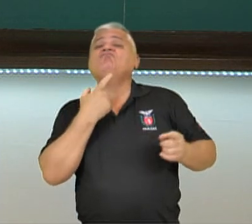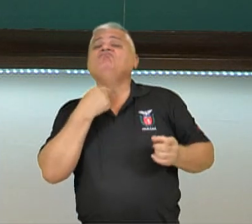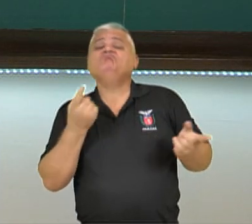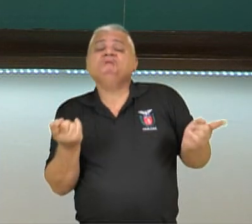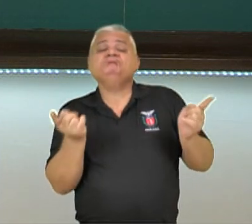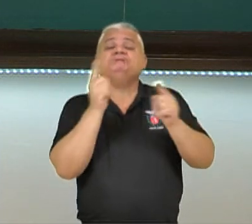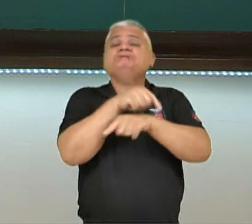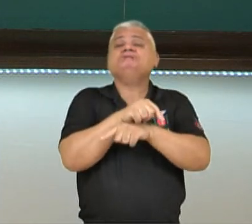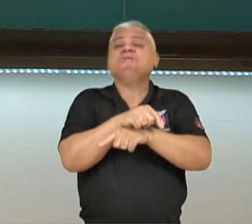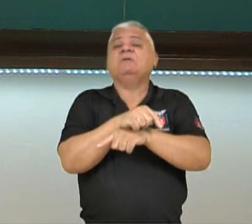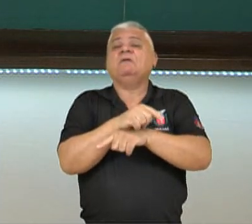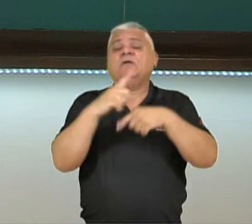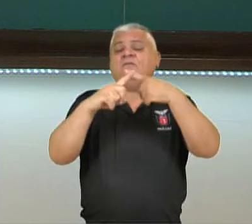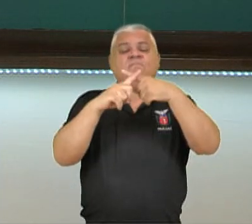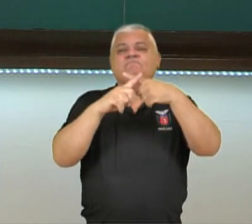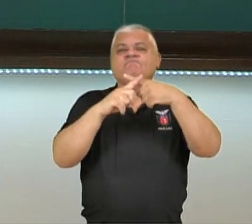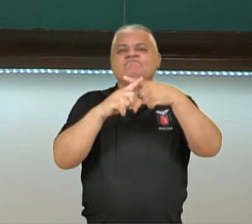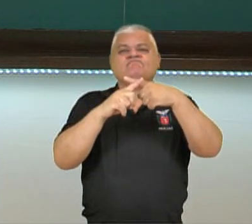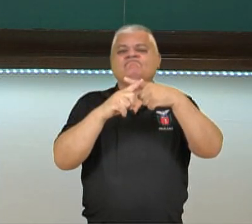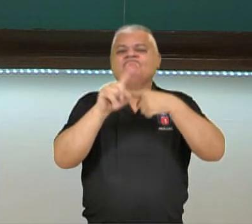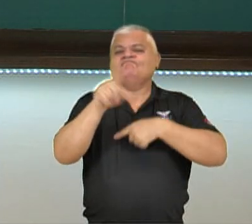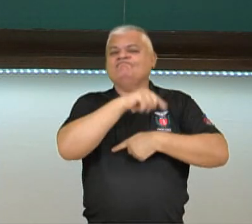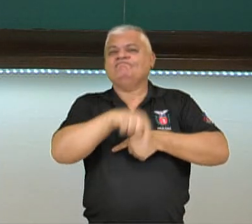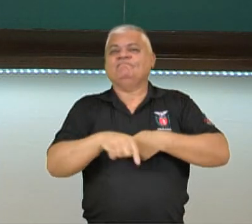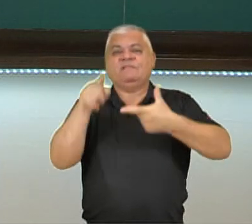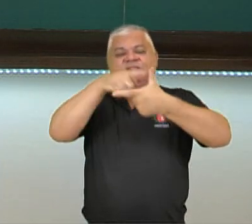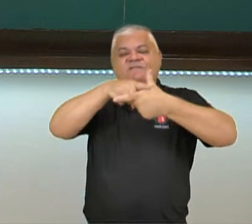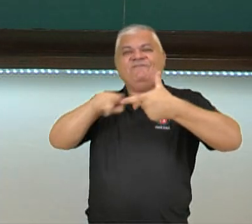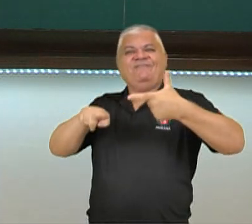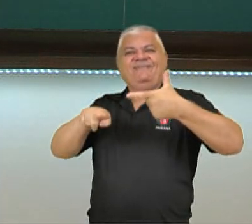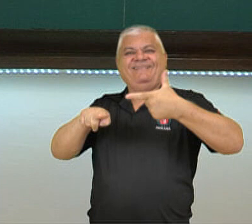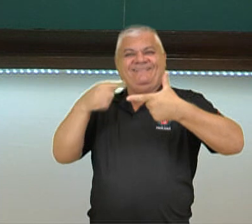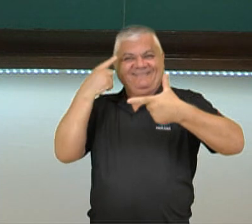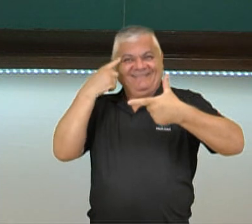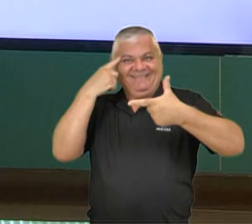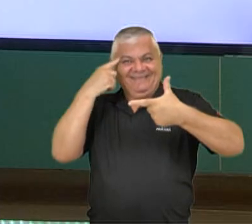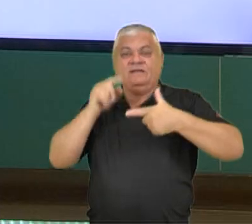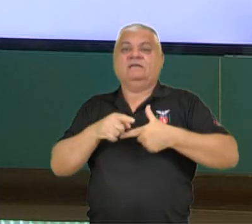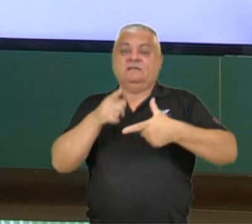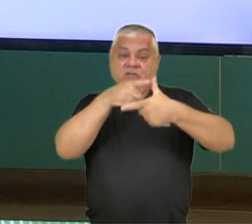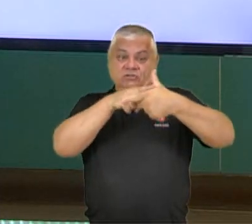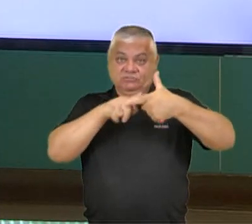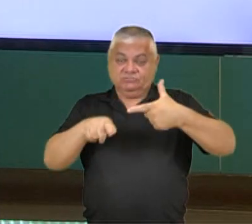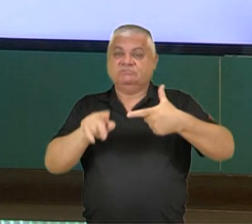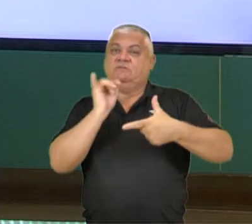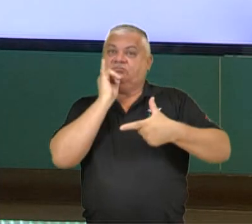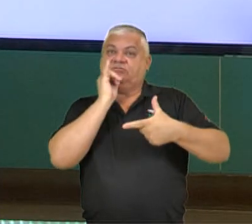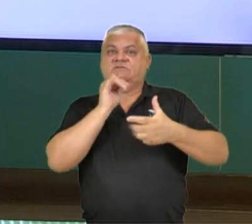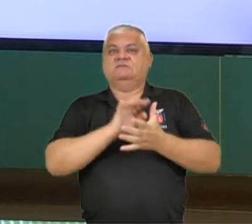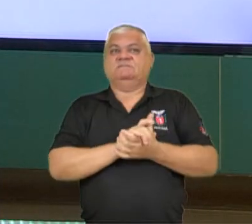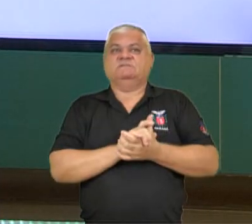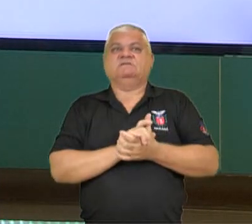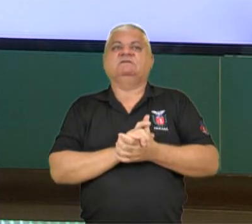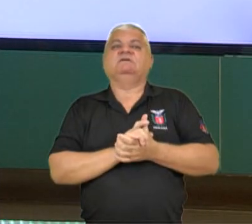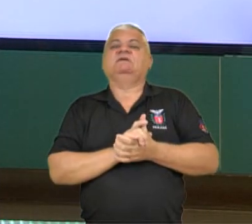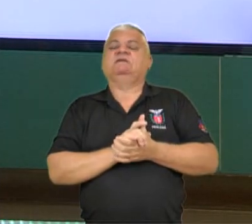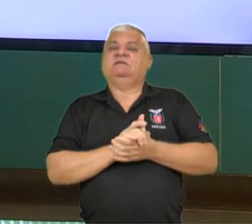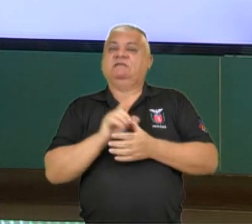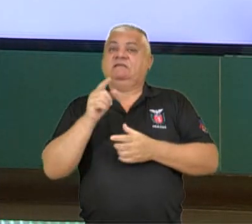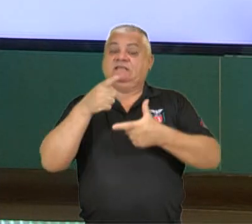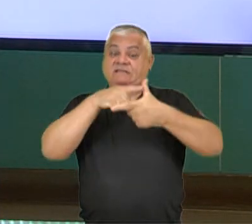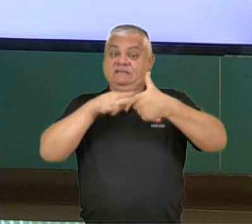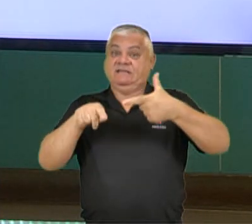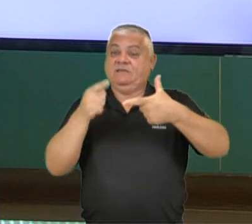que eu multiplicar, melhor dizendo, eu vou dividir. Então, eu faço essa mesma jogada, divido por